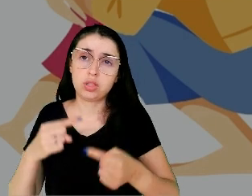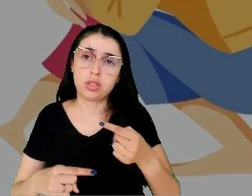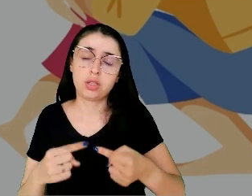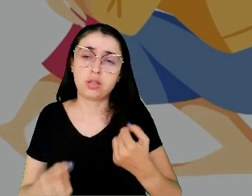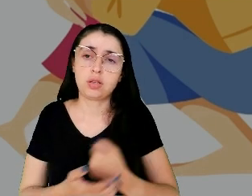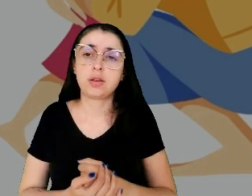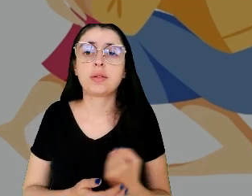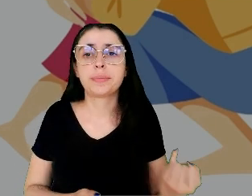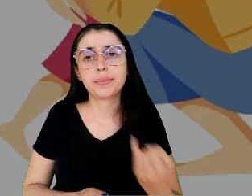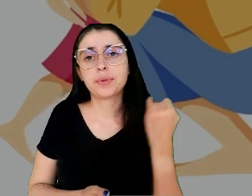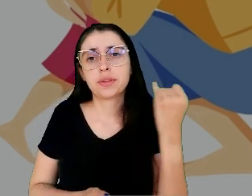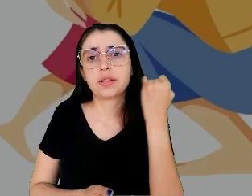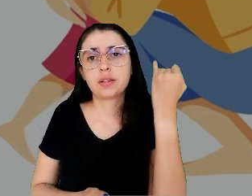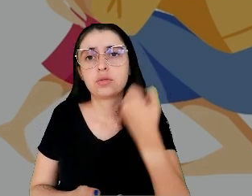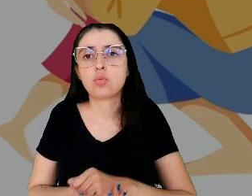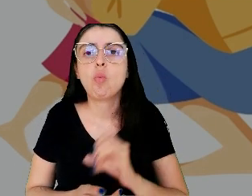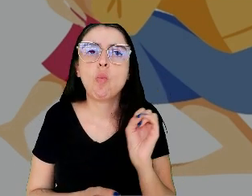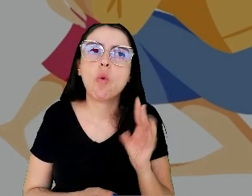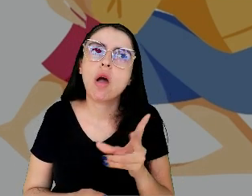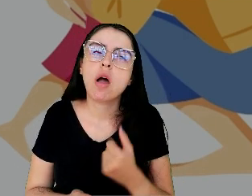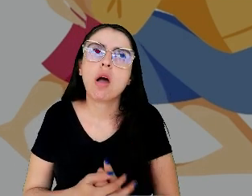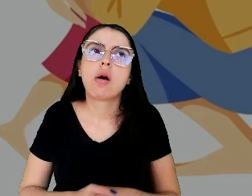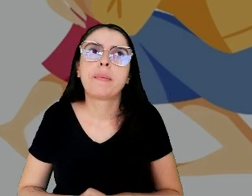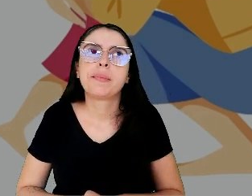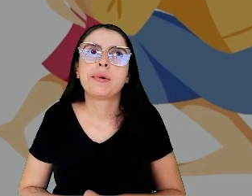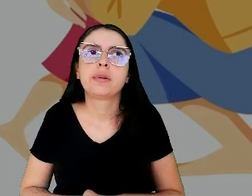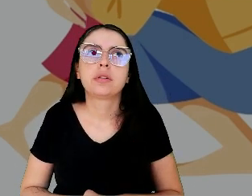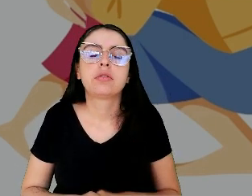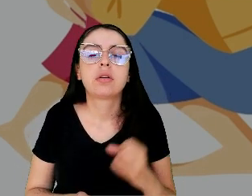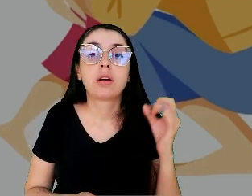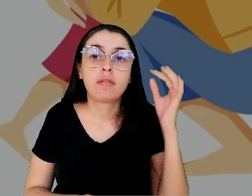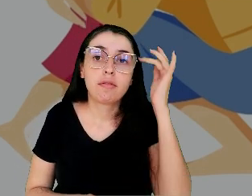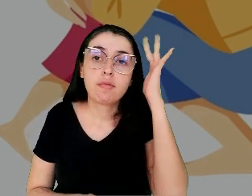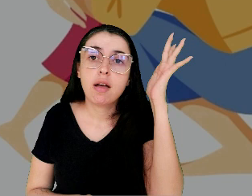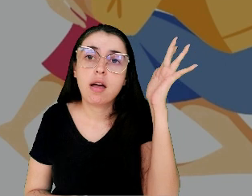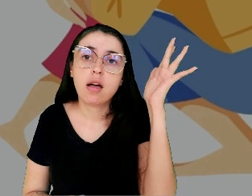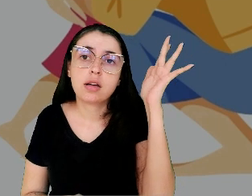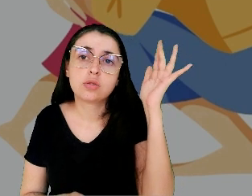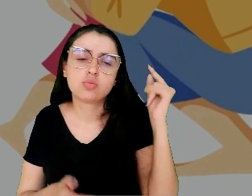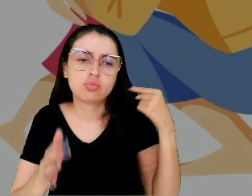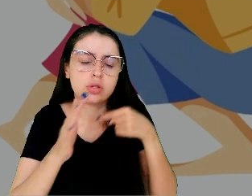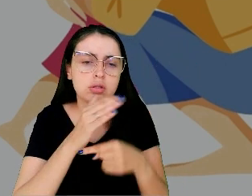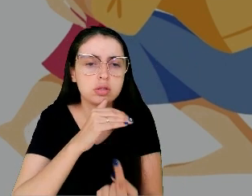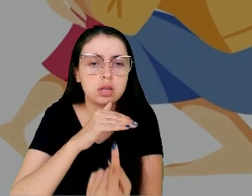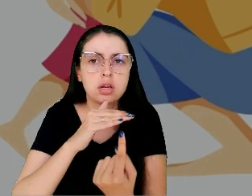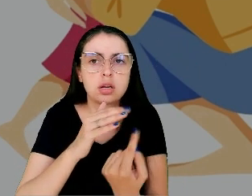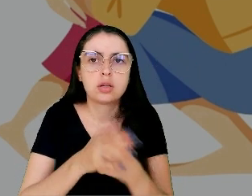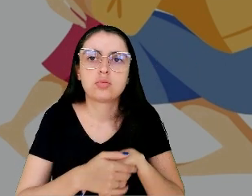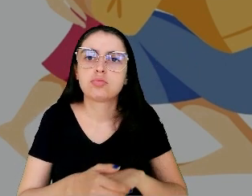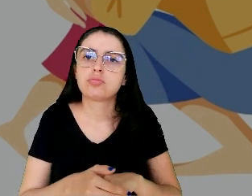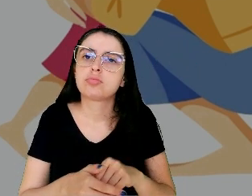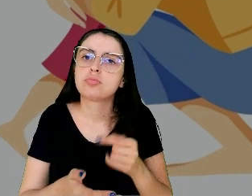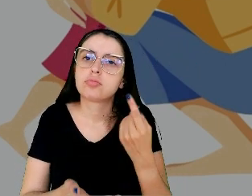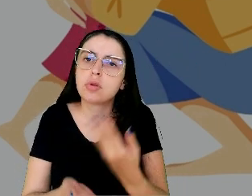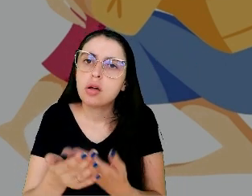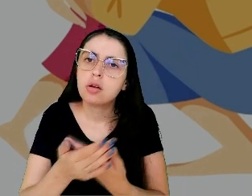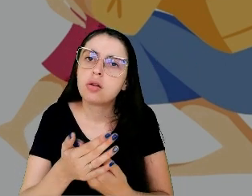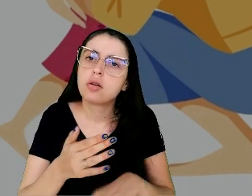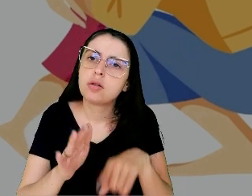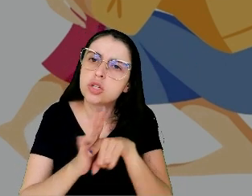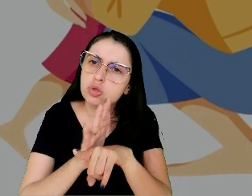assuntos importantíssimos, como a própria facilitação do acesso aos estudos de avaliação